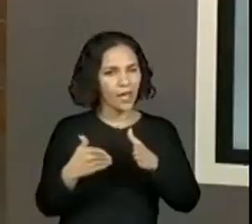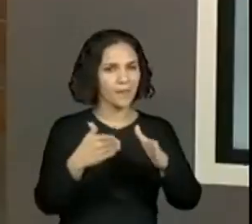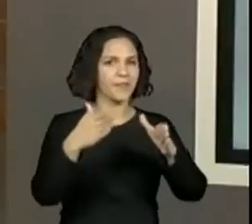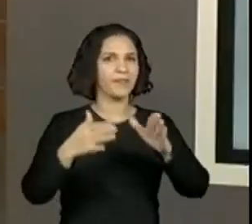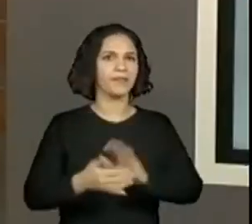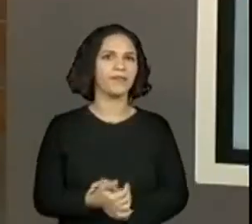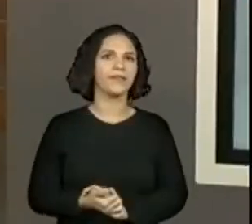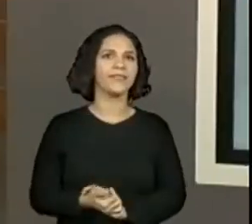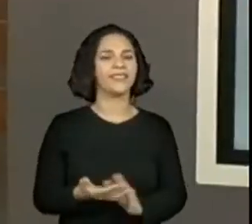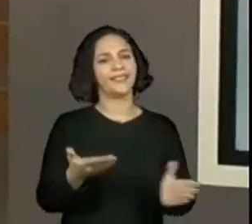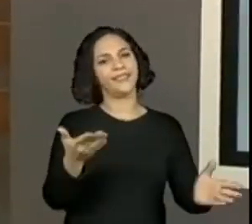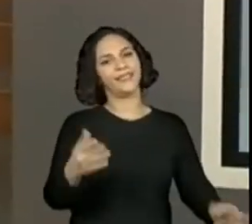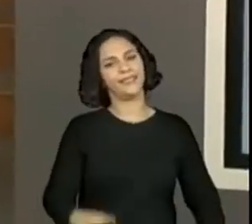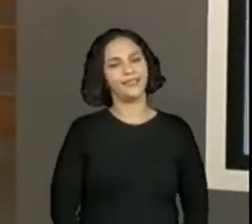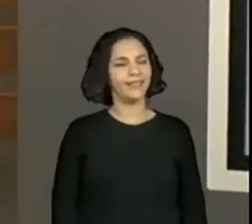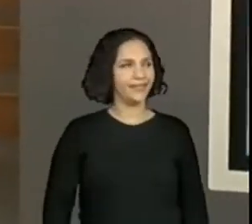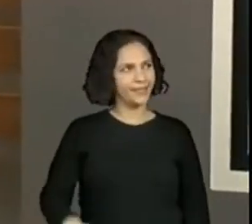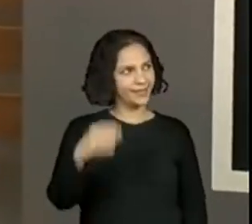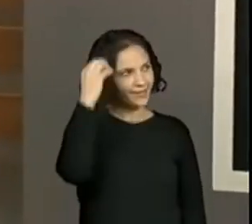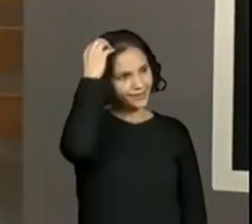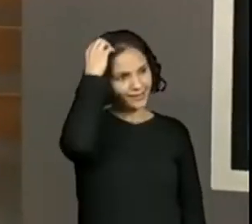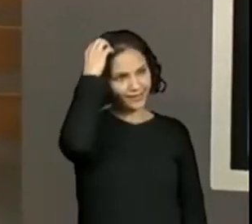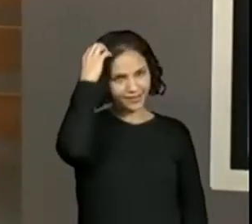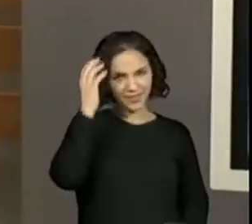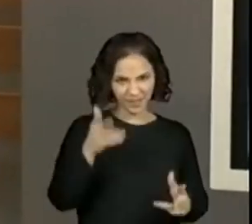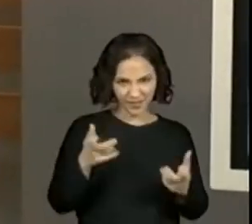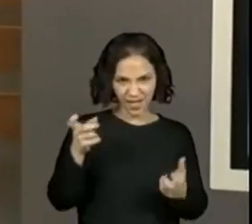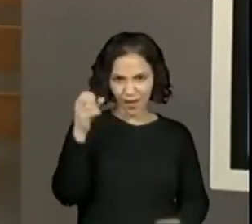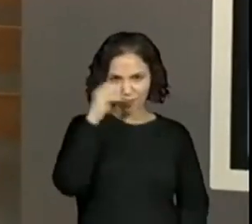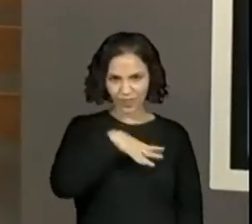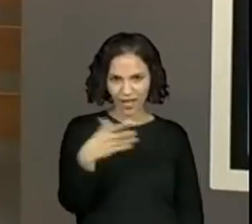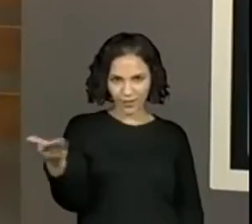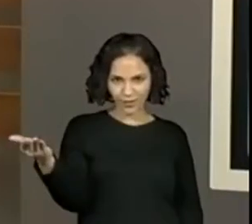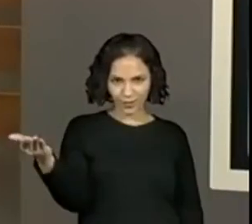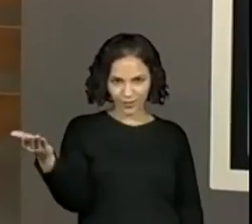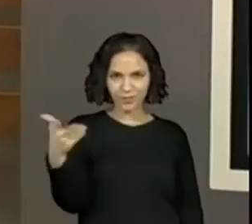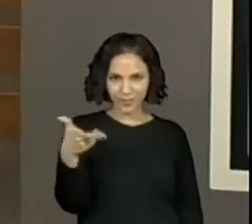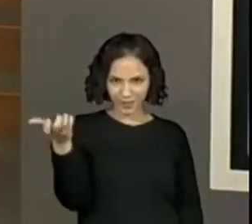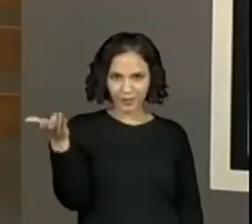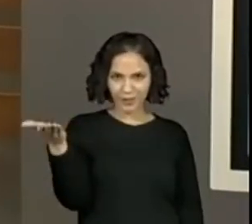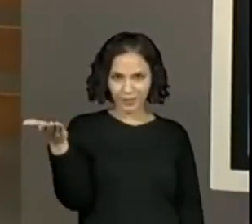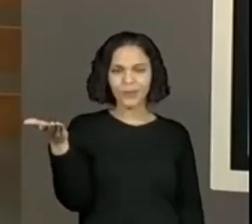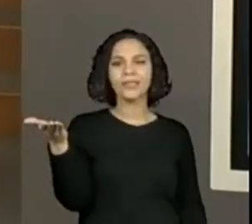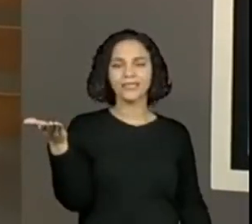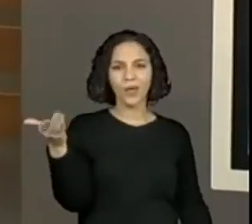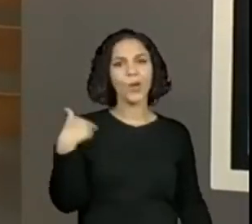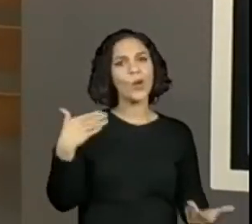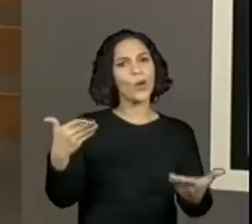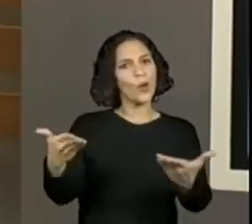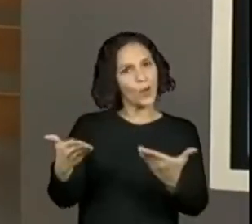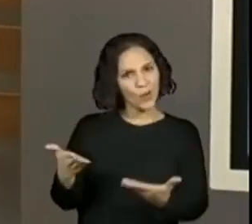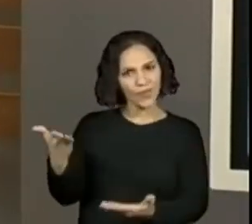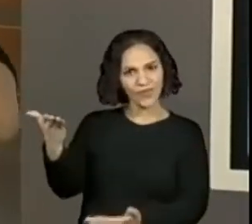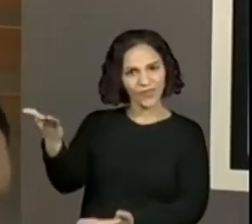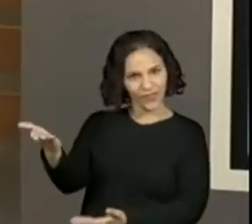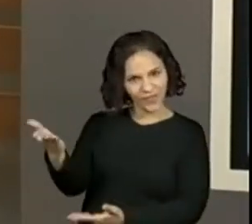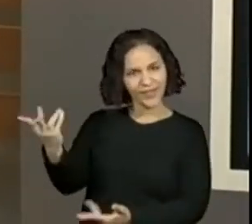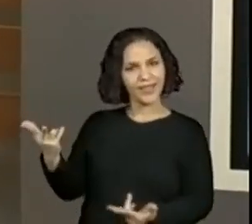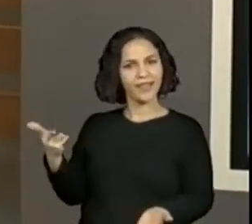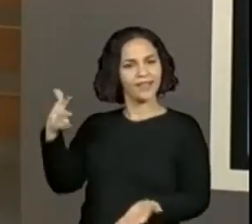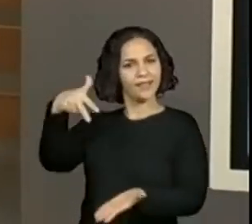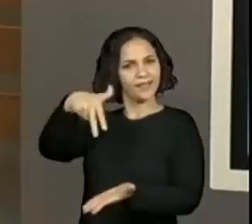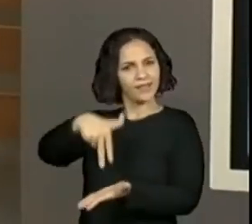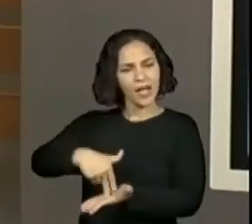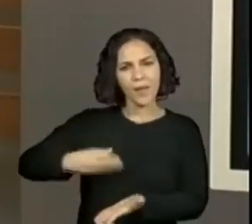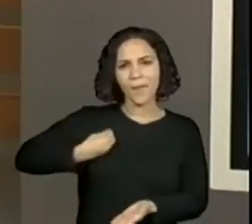pessoal do quarto ano vem comigo galerinha receber o abuso dessa situação a gente convida alguém para